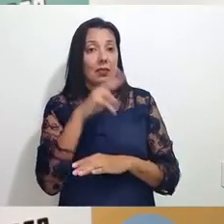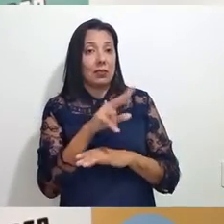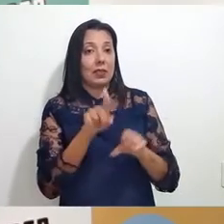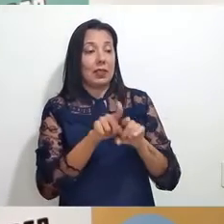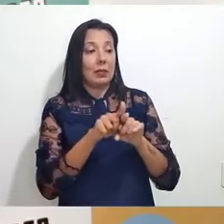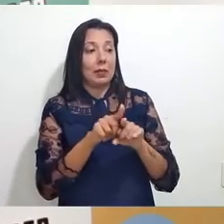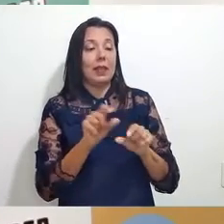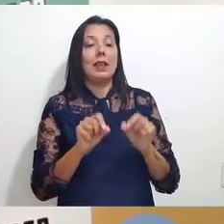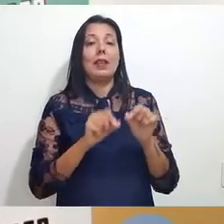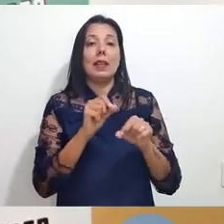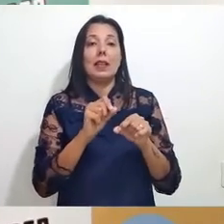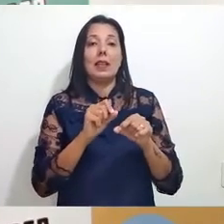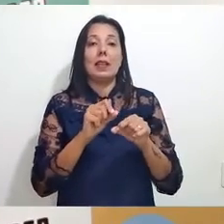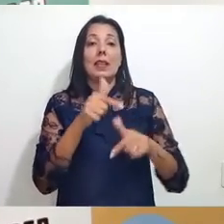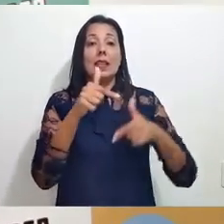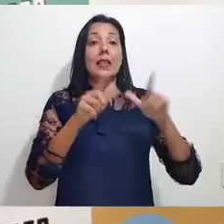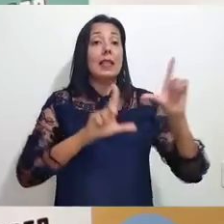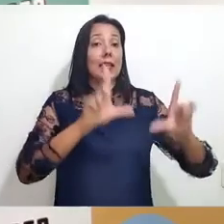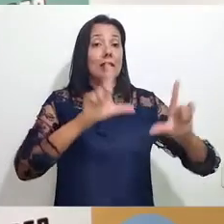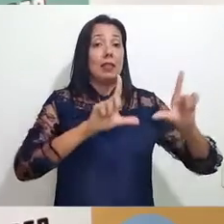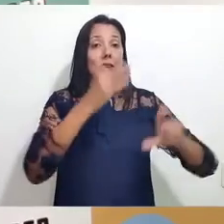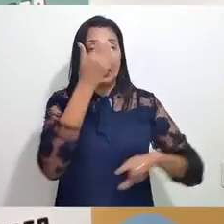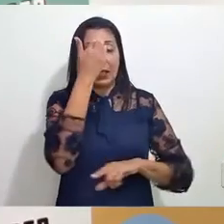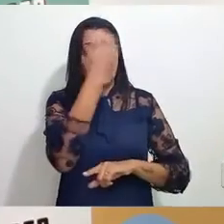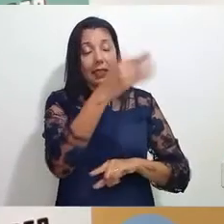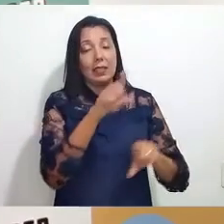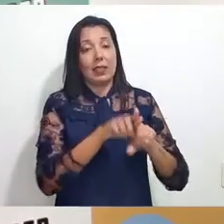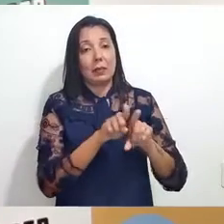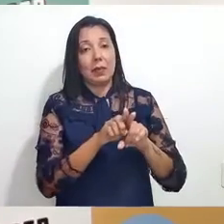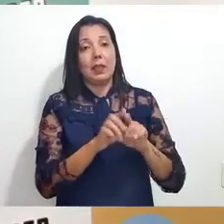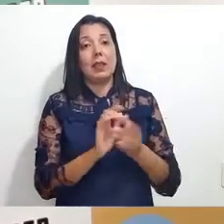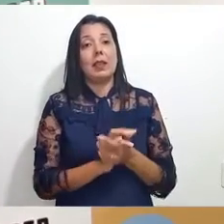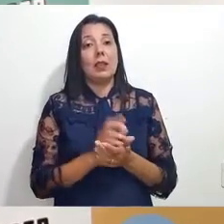e continue na tela da TV Comunitária de Brasília